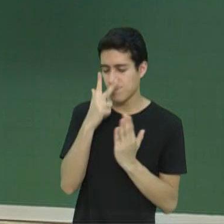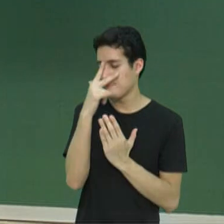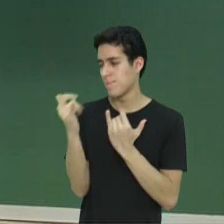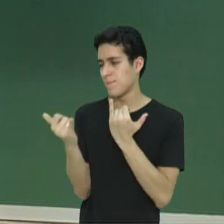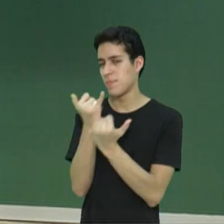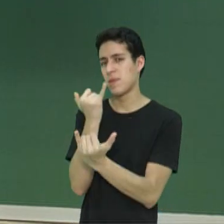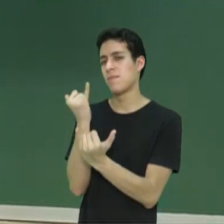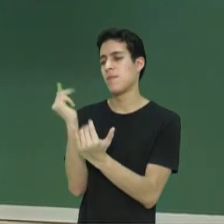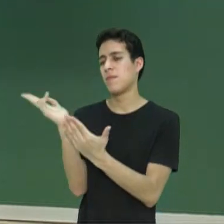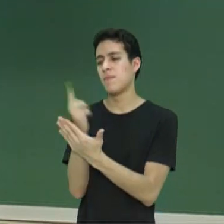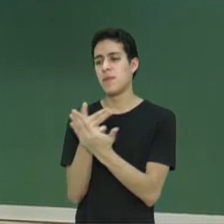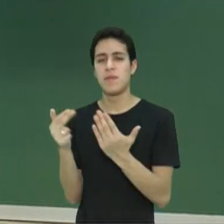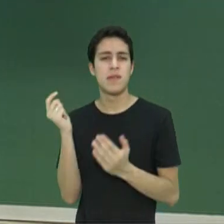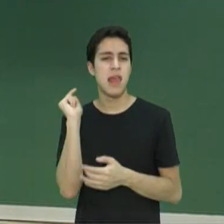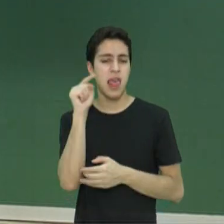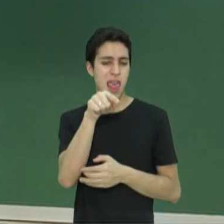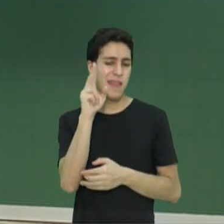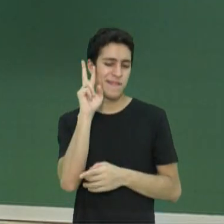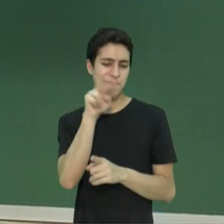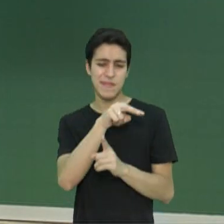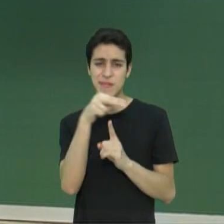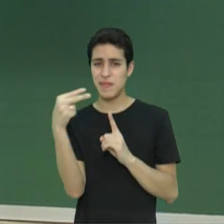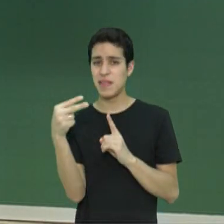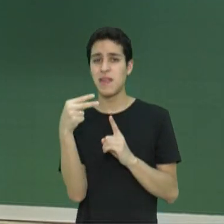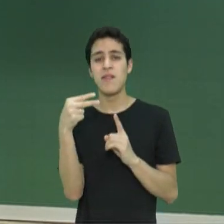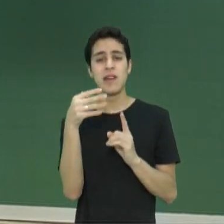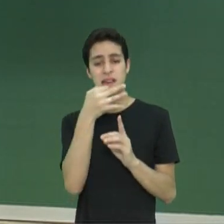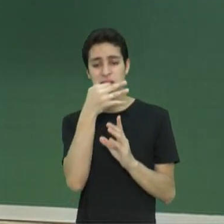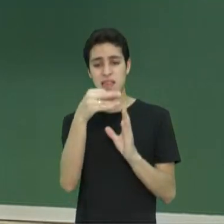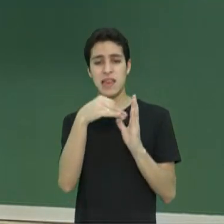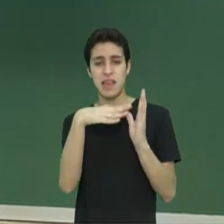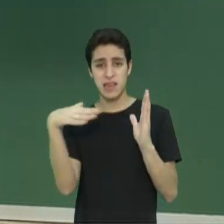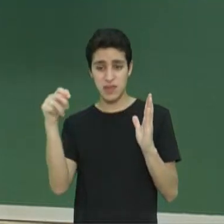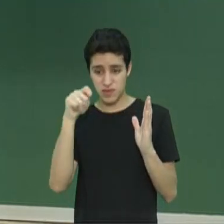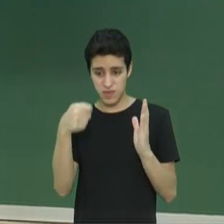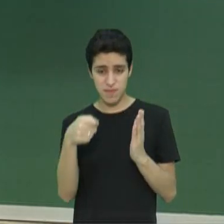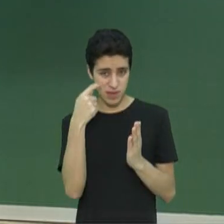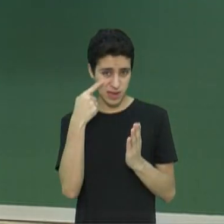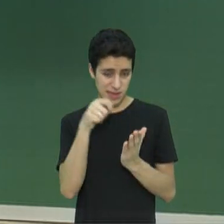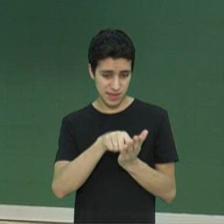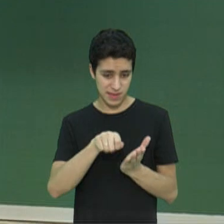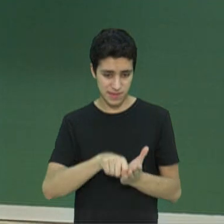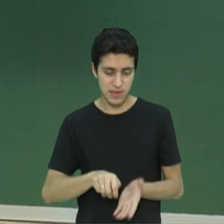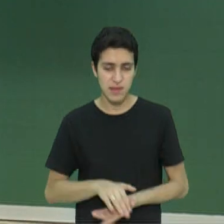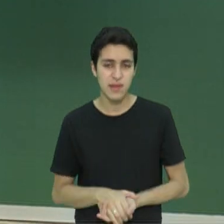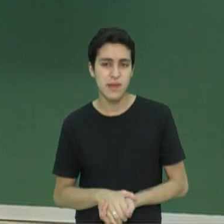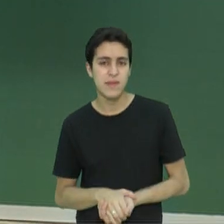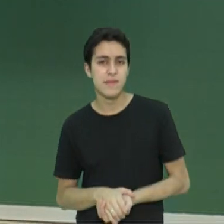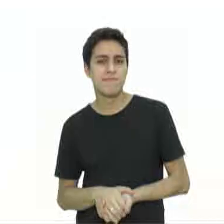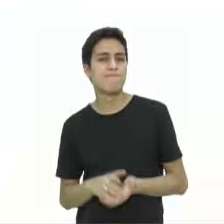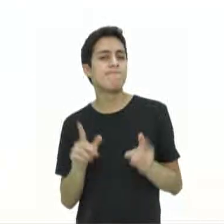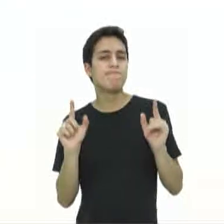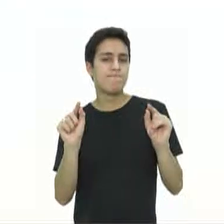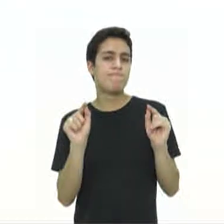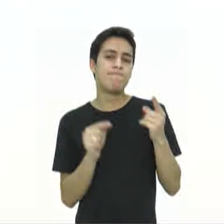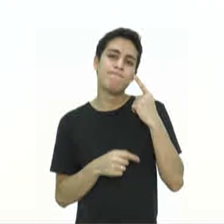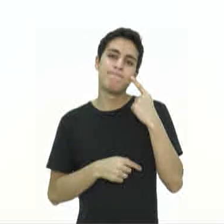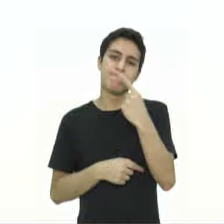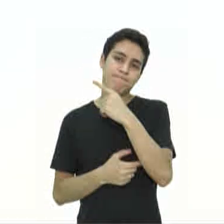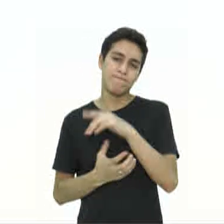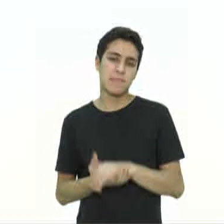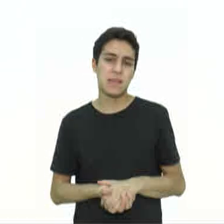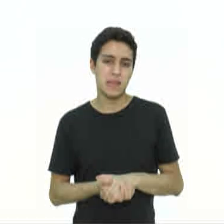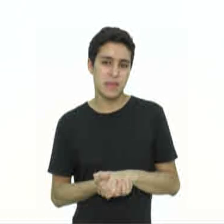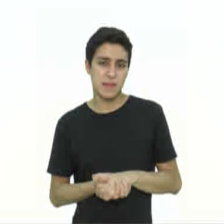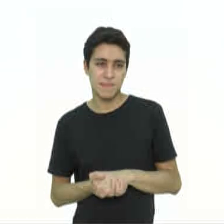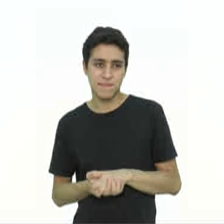ele está tendo uma visão da crítica estética dele sobre a escrita. O que nós temos aqui